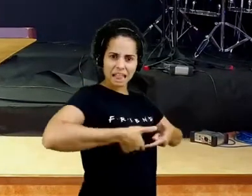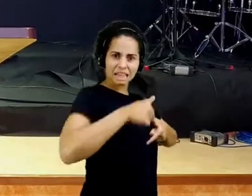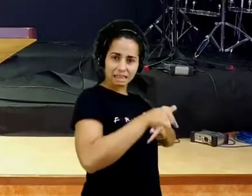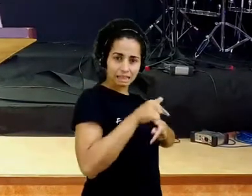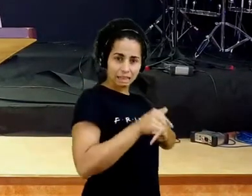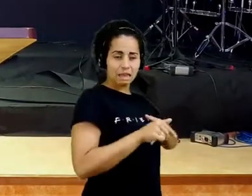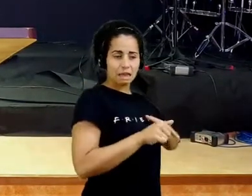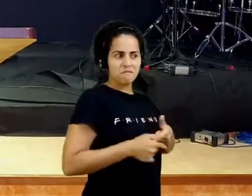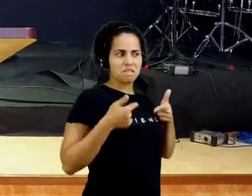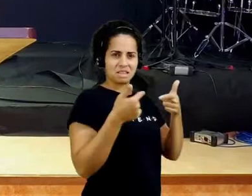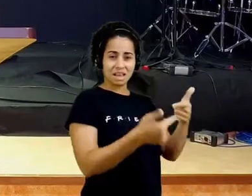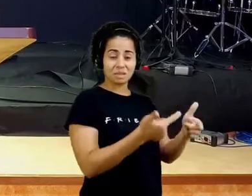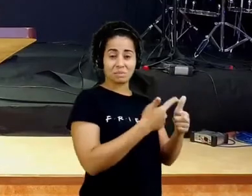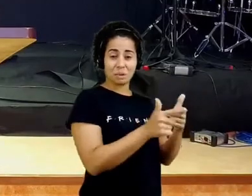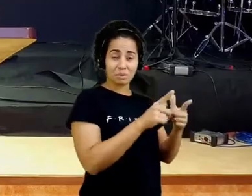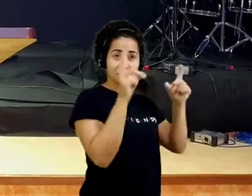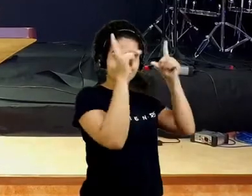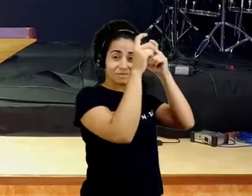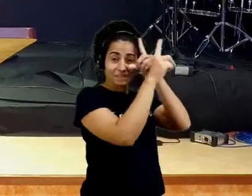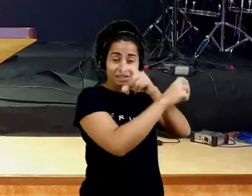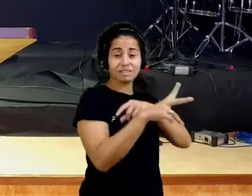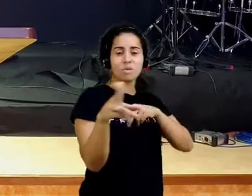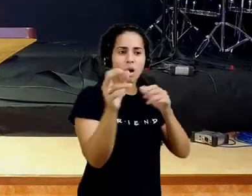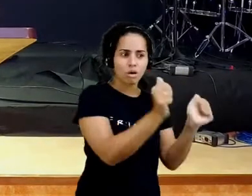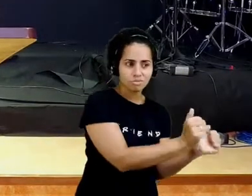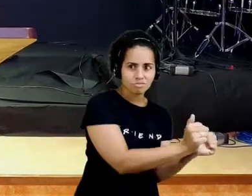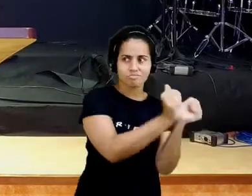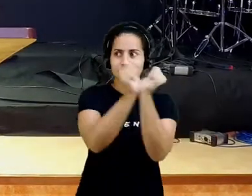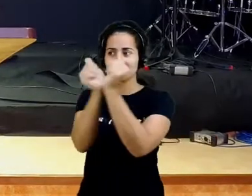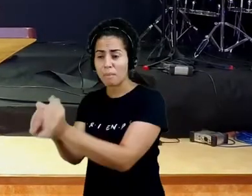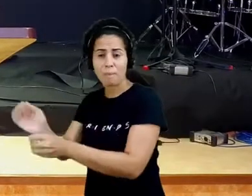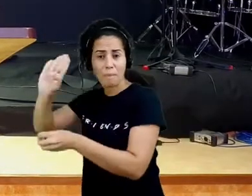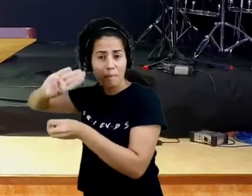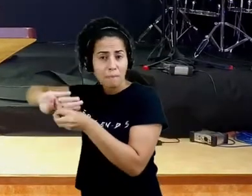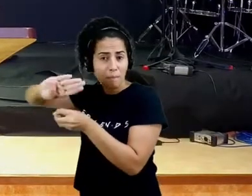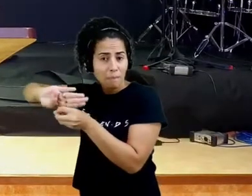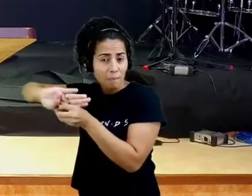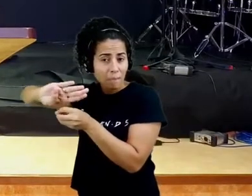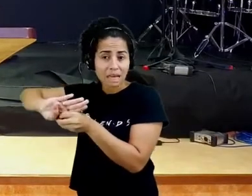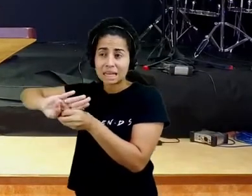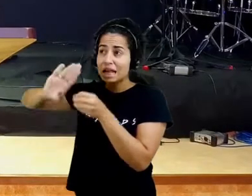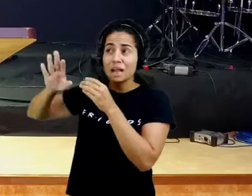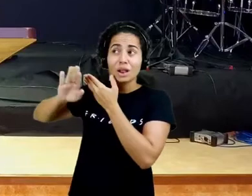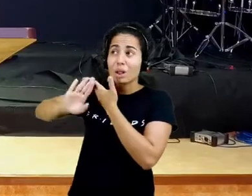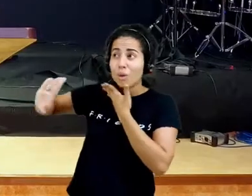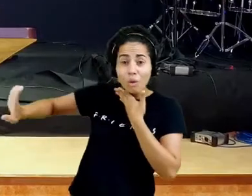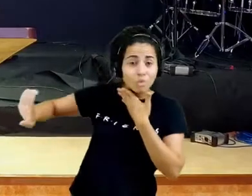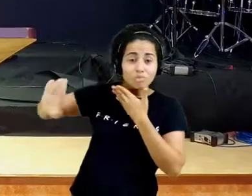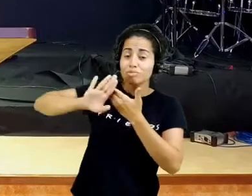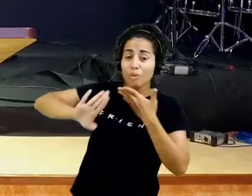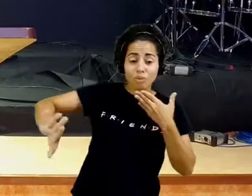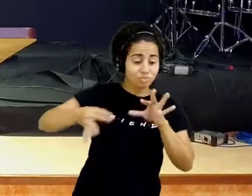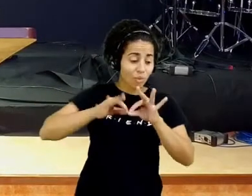quadro caótico, mesmo eles como os escravos babilônicos, mesmo eles distantes do seu povo, das